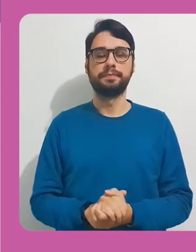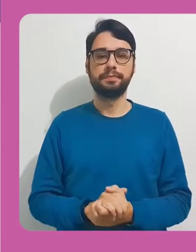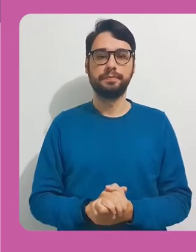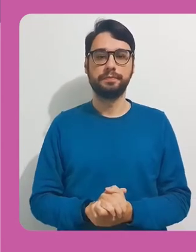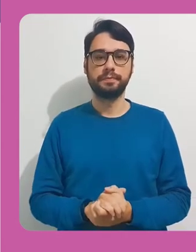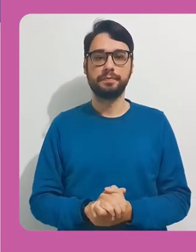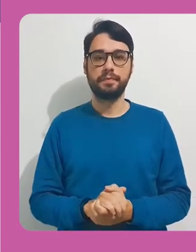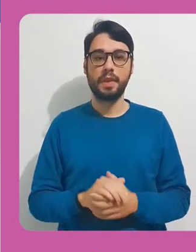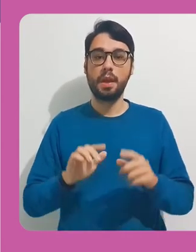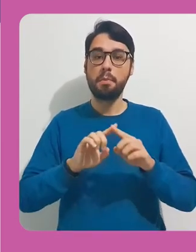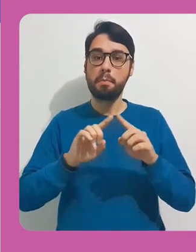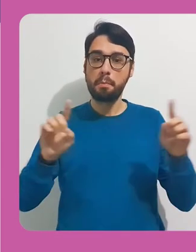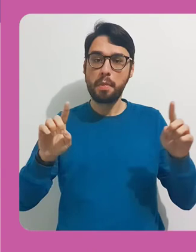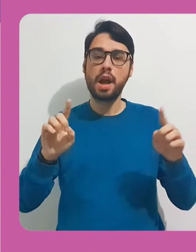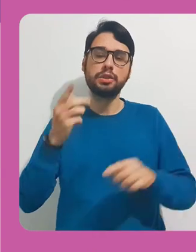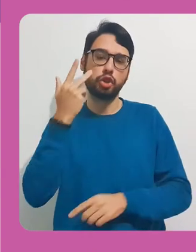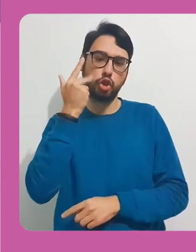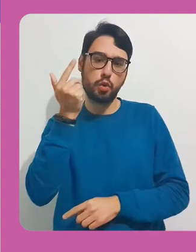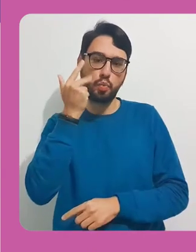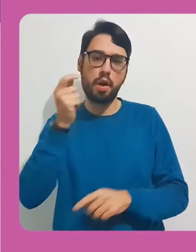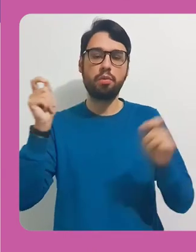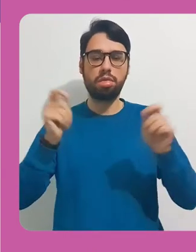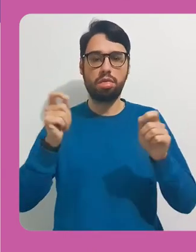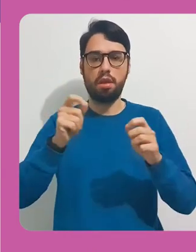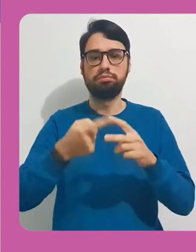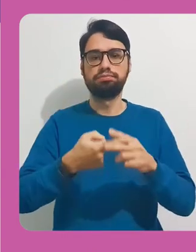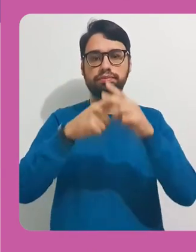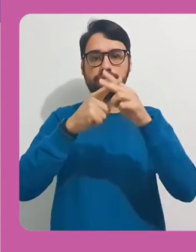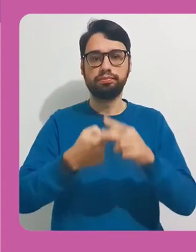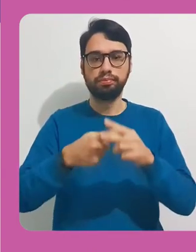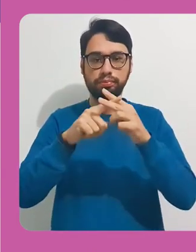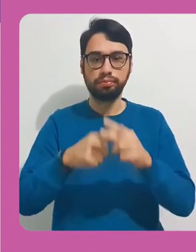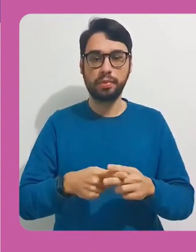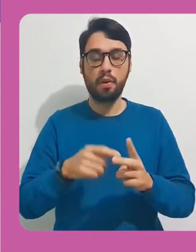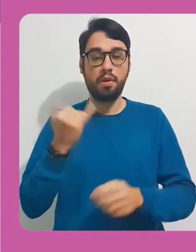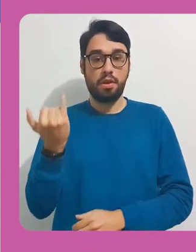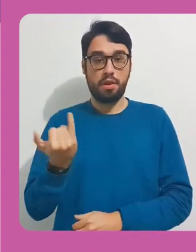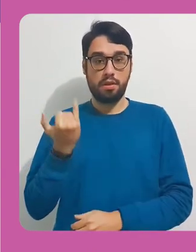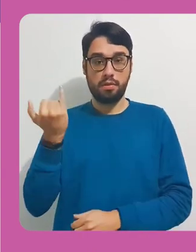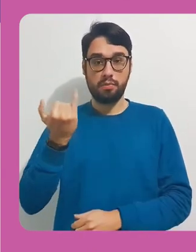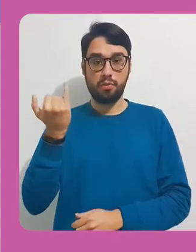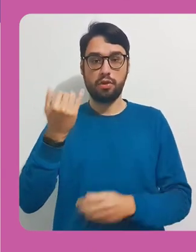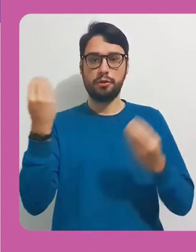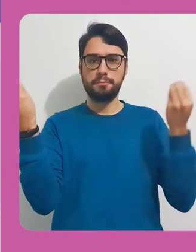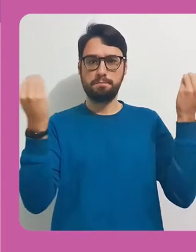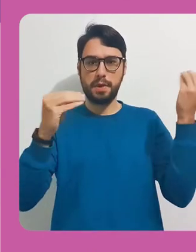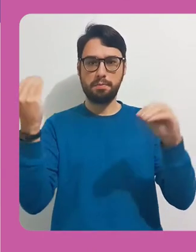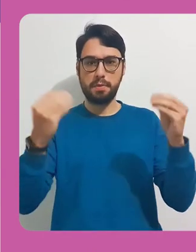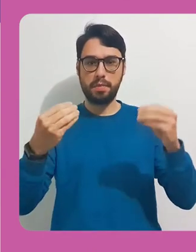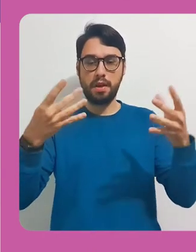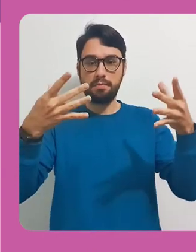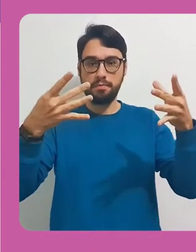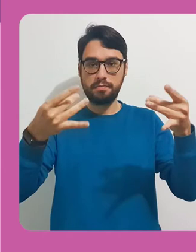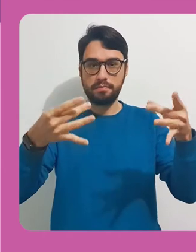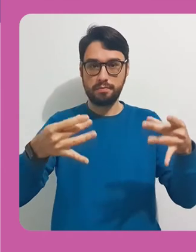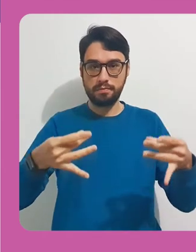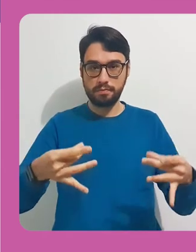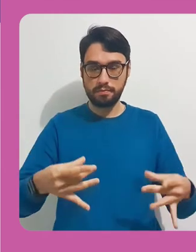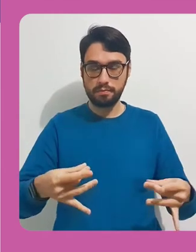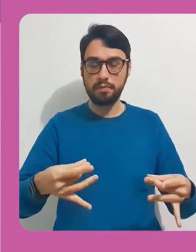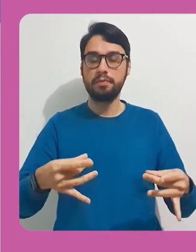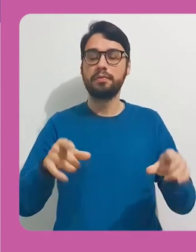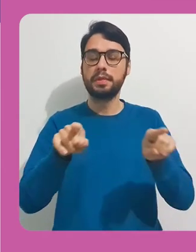ser modificados, ok? Bom, é importante vocês preencherem